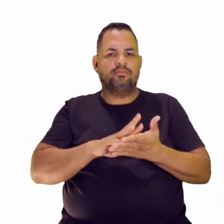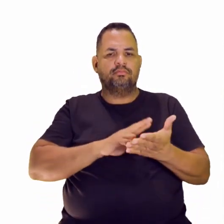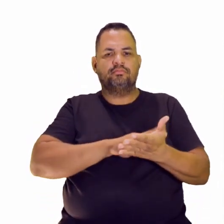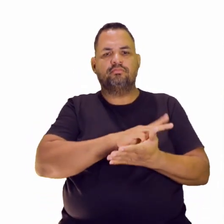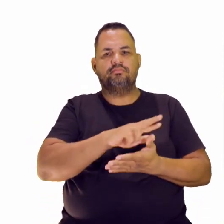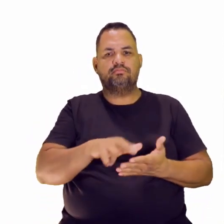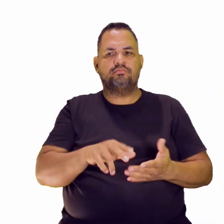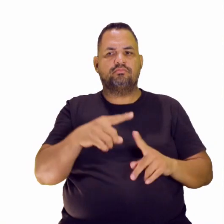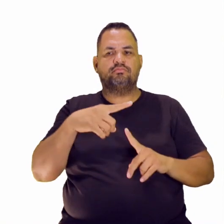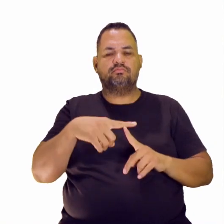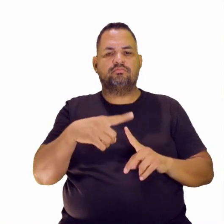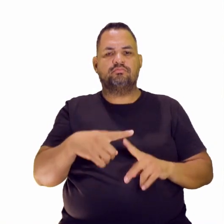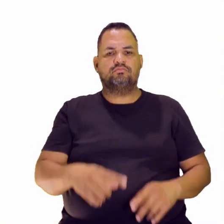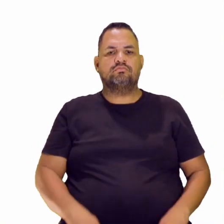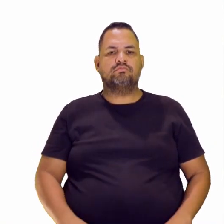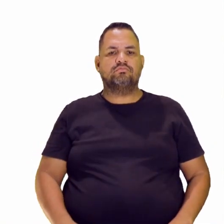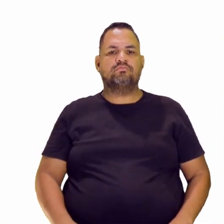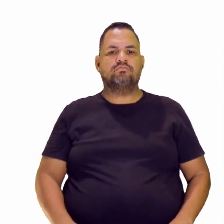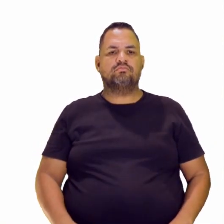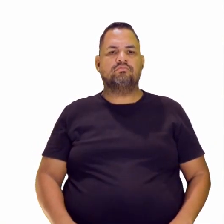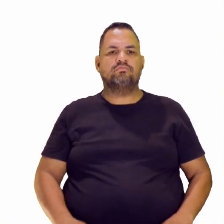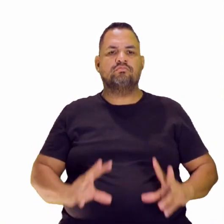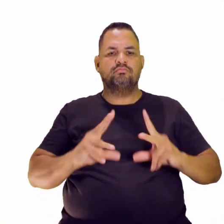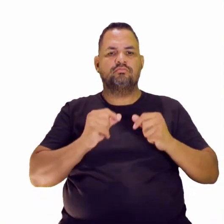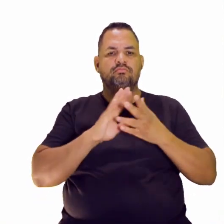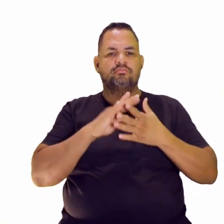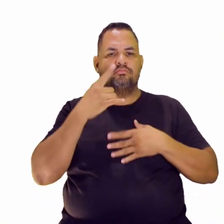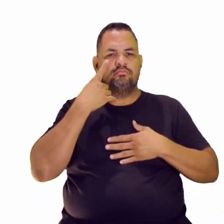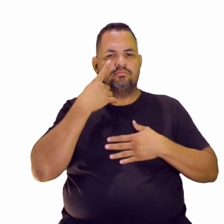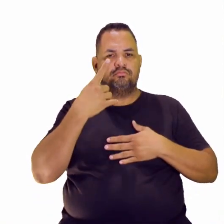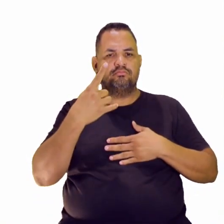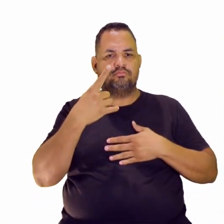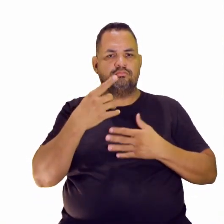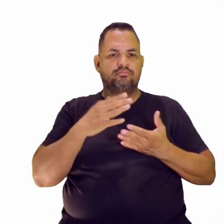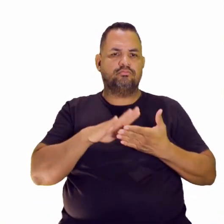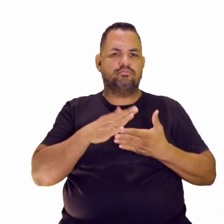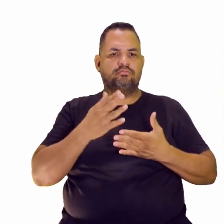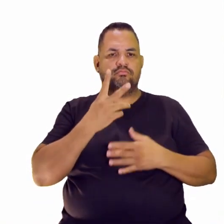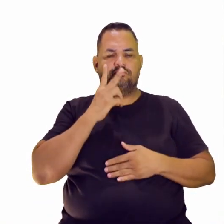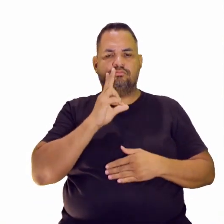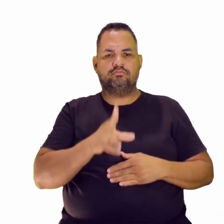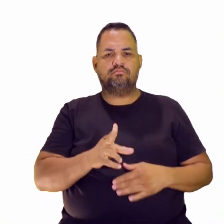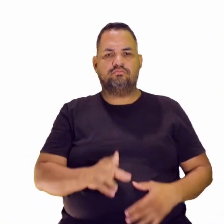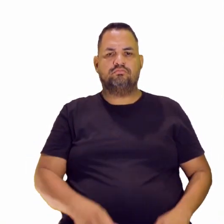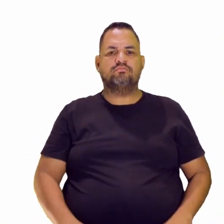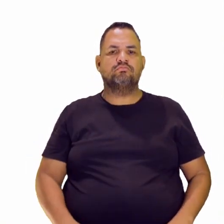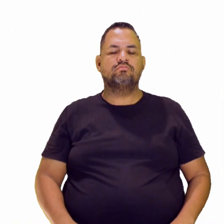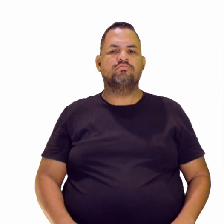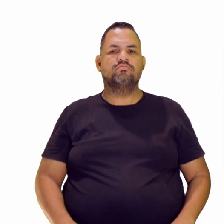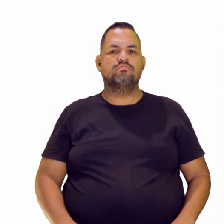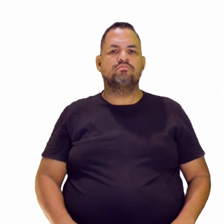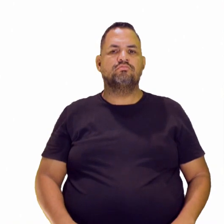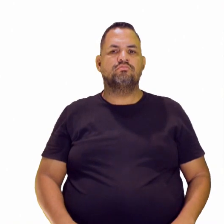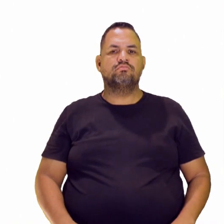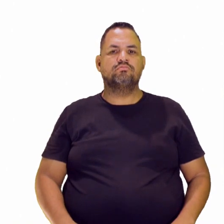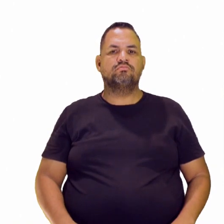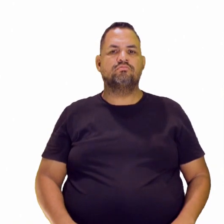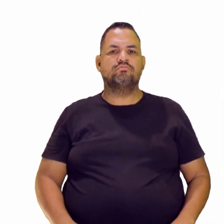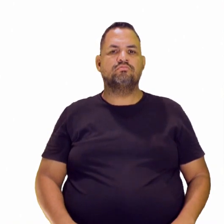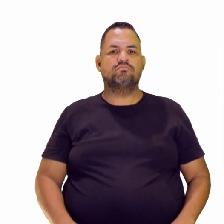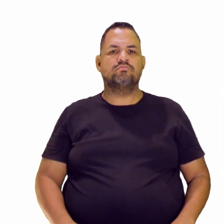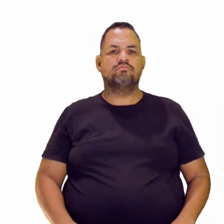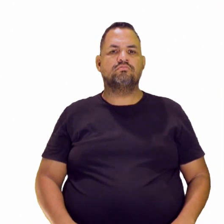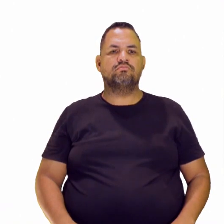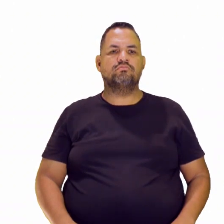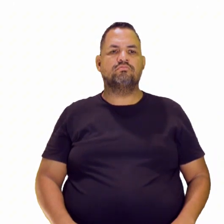vários tipos, e todas com um olhar mais ou menos semelhante. Então, observe